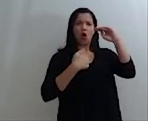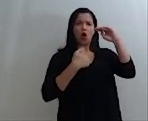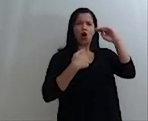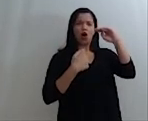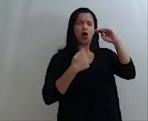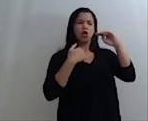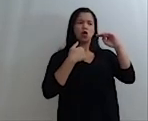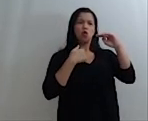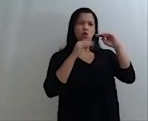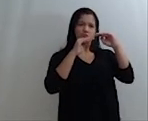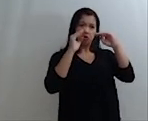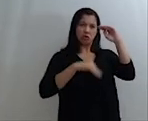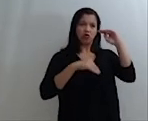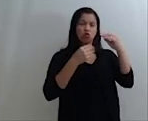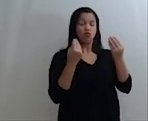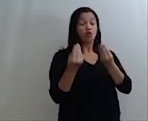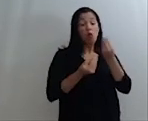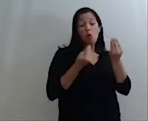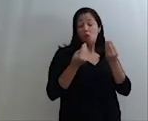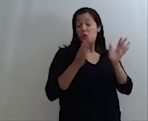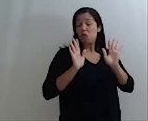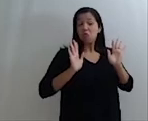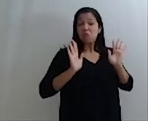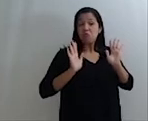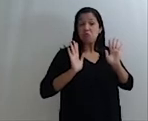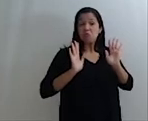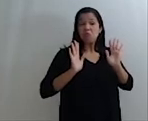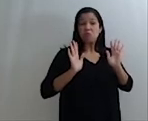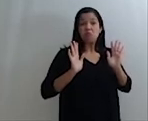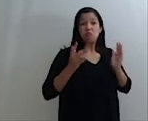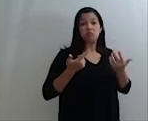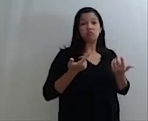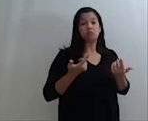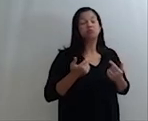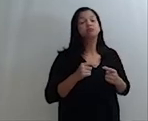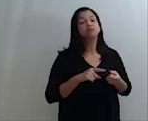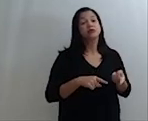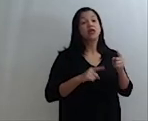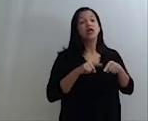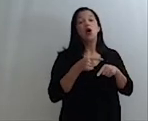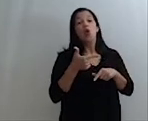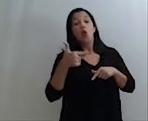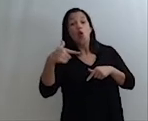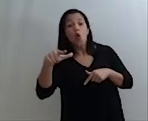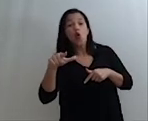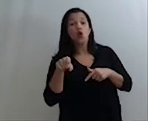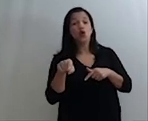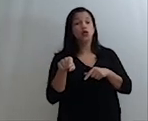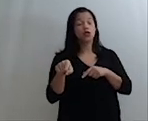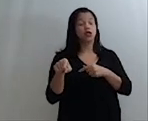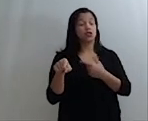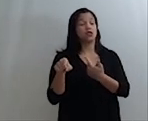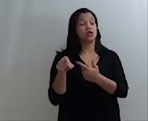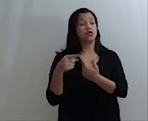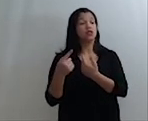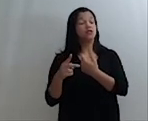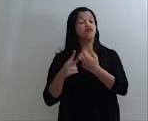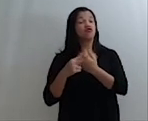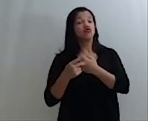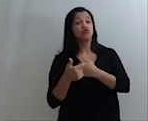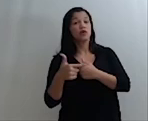testemunha Não esclareceu exatamente de qual eh autor do que estava falando e as outras duas vítimas expressamente se referindo a